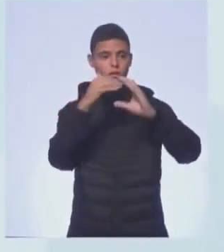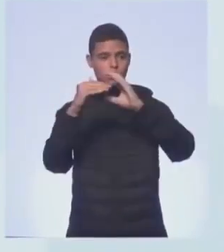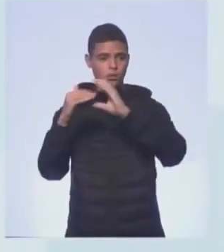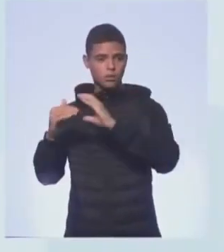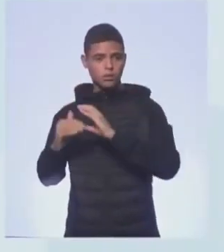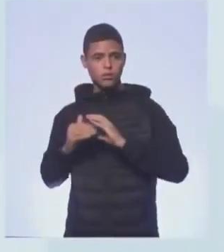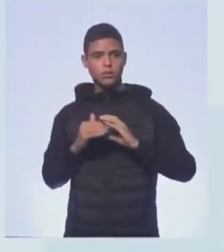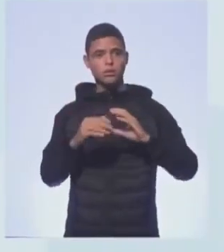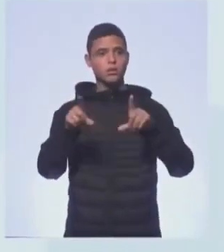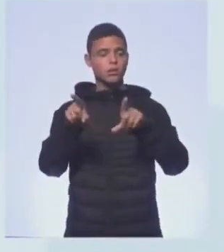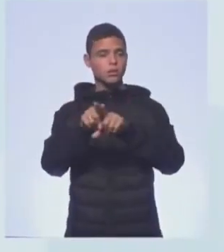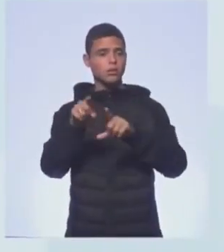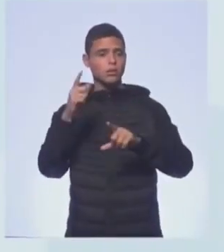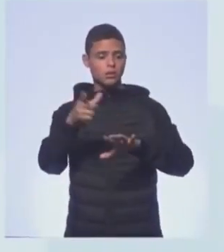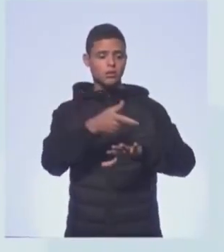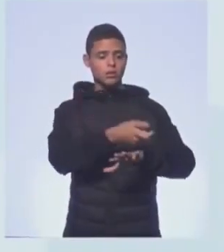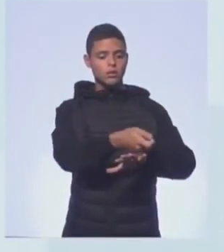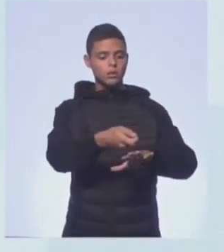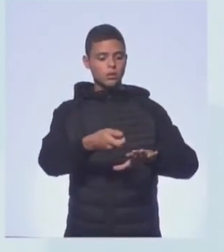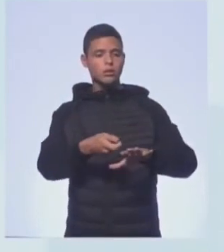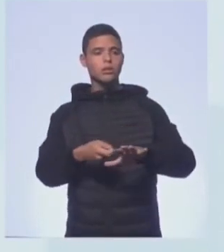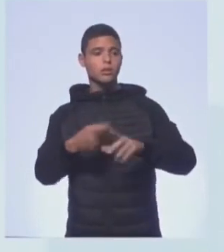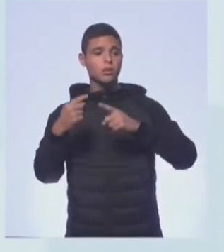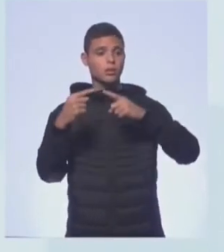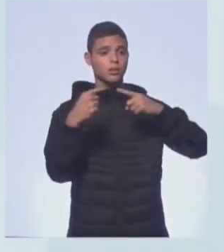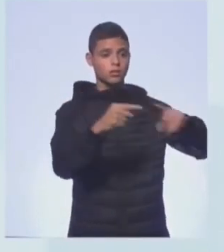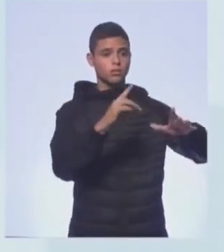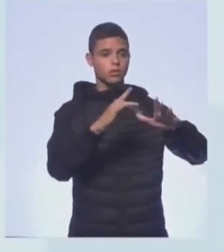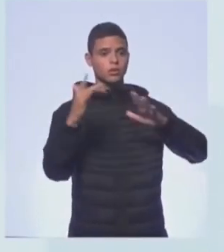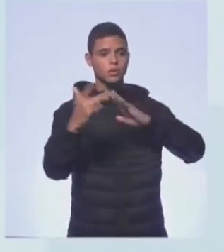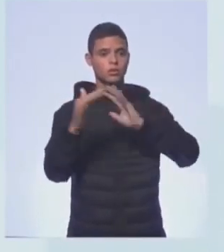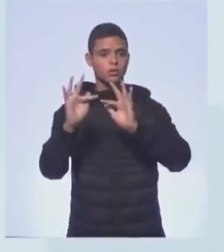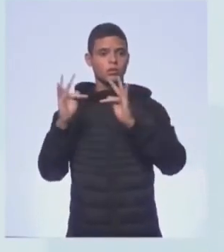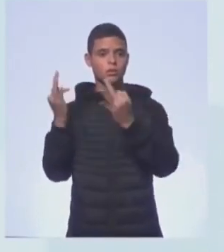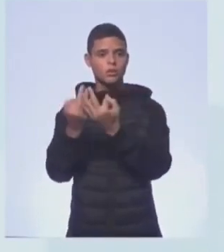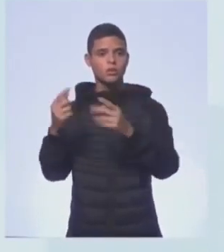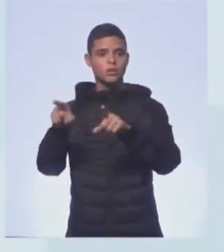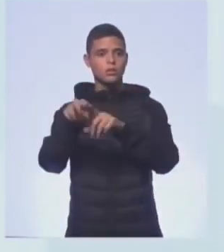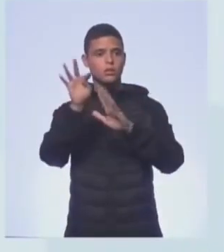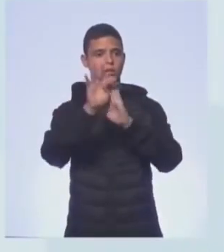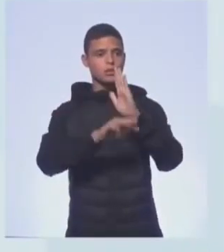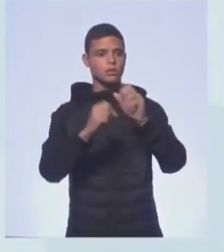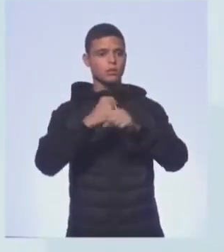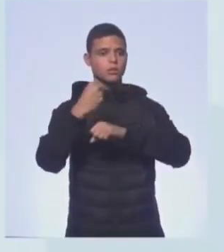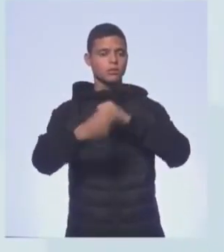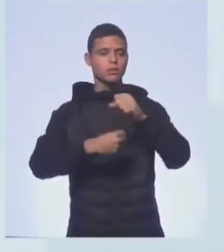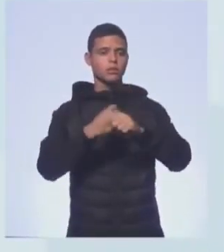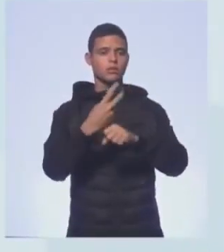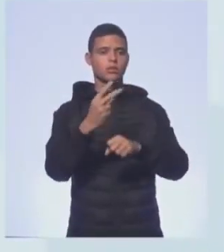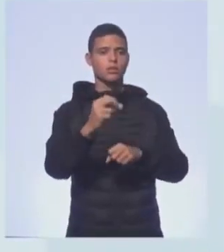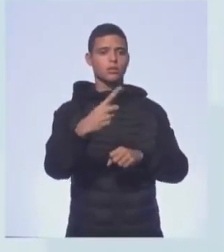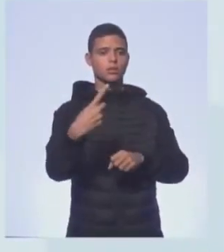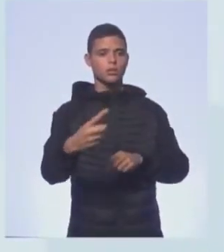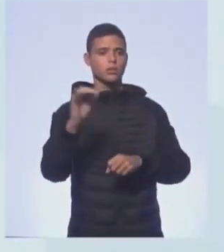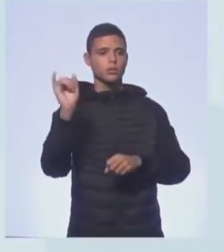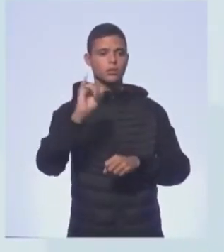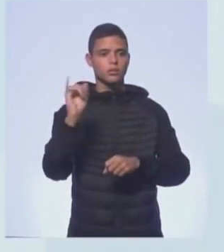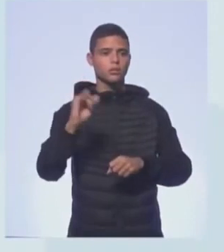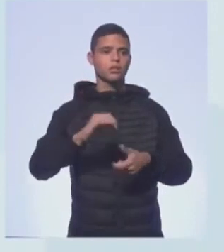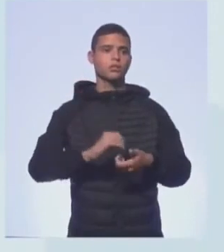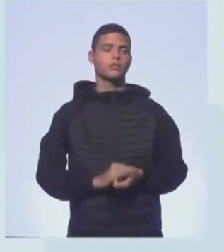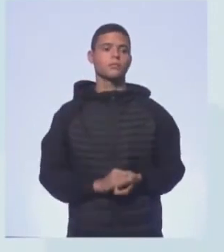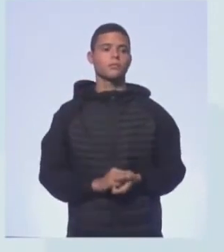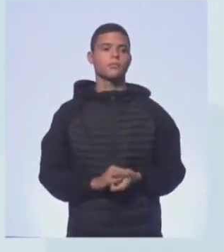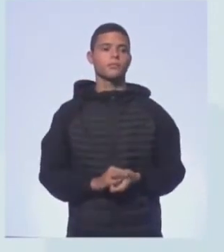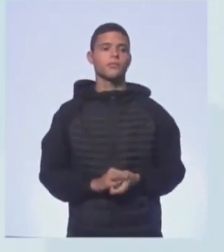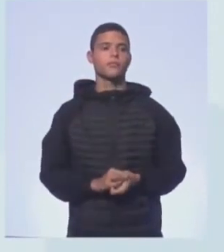para fazer frente às fake news que circulam em redes familiares. É um texto de 2021, de janeiro, da Thaís Cardoso.